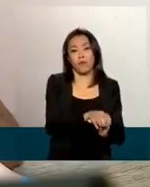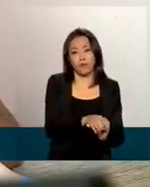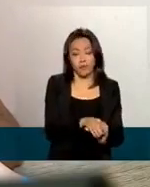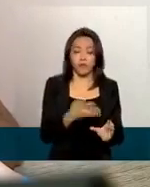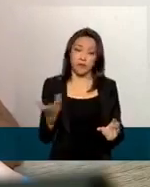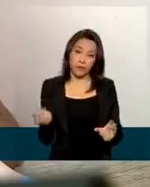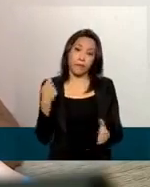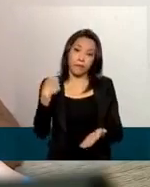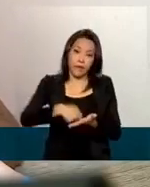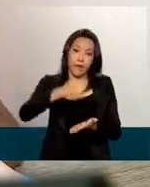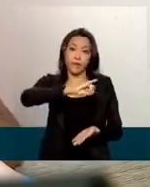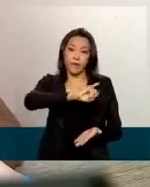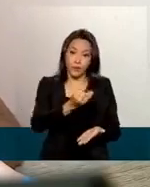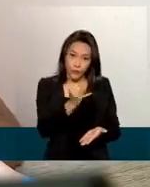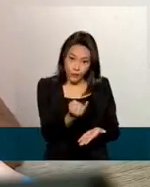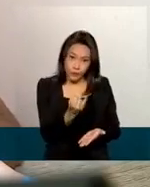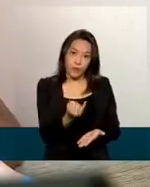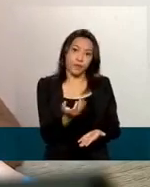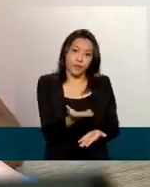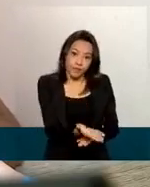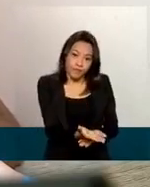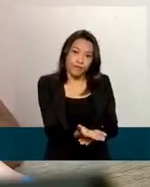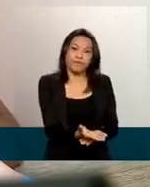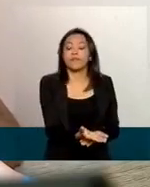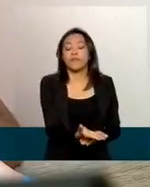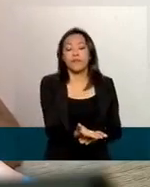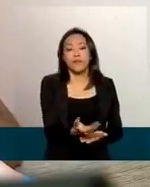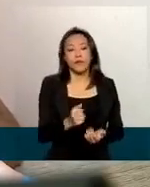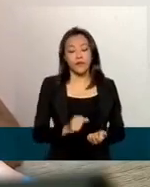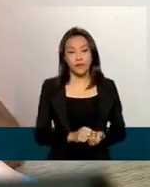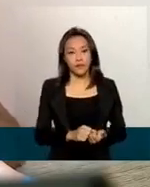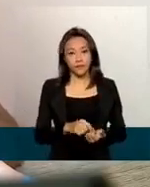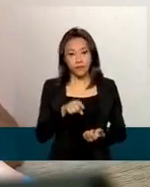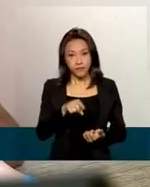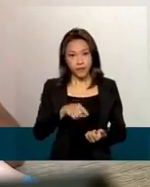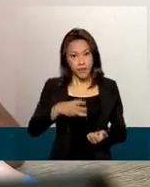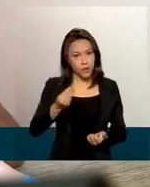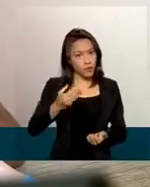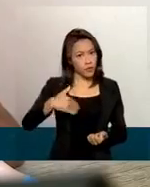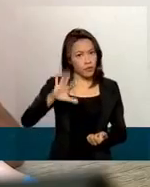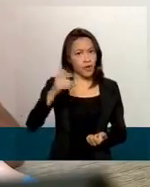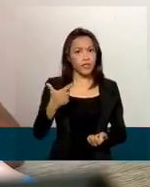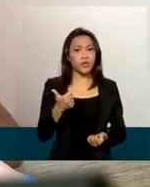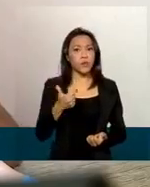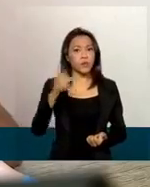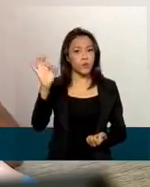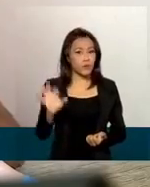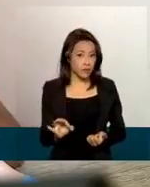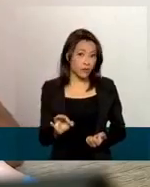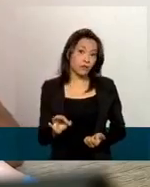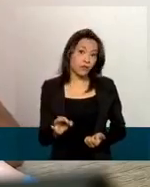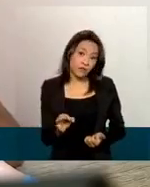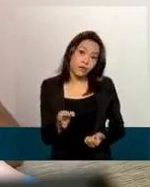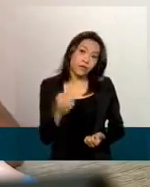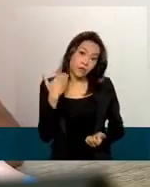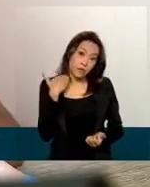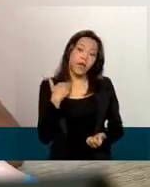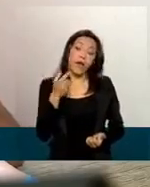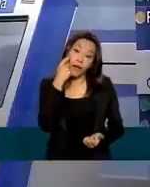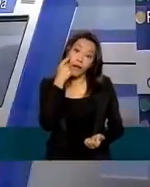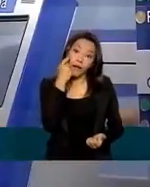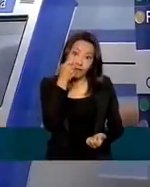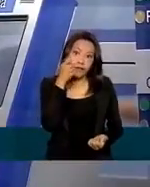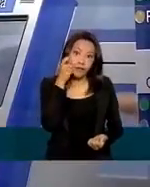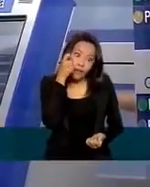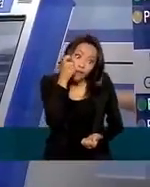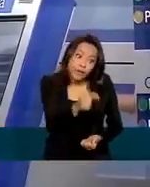um juro que seja de um por cento ao mês que não existe mas que seja um pra você tá muito mais de doze por cento ao ano é interessante